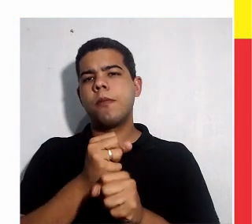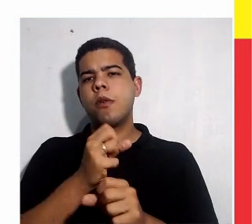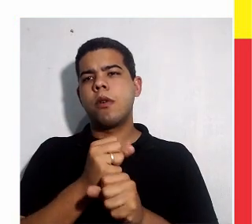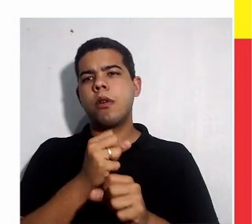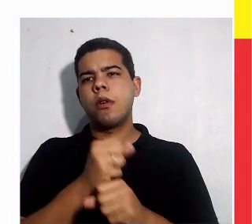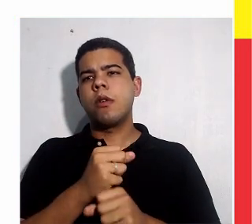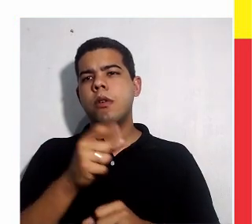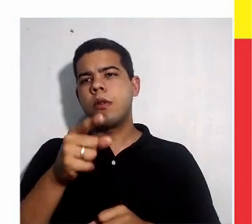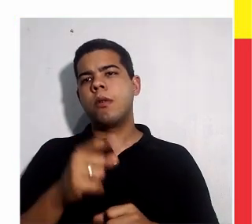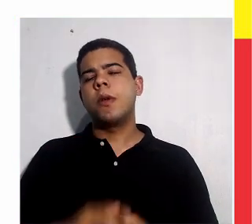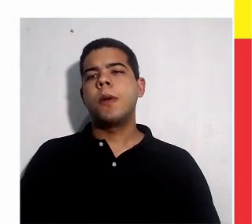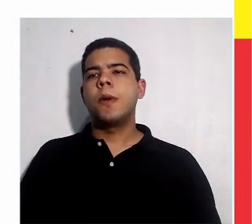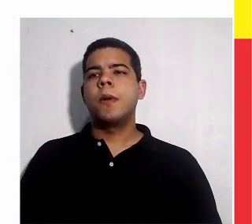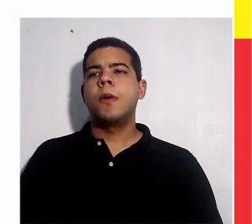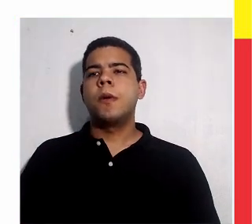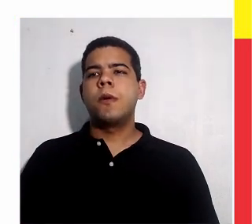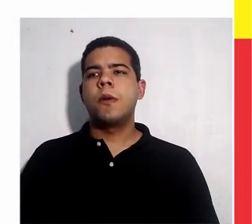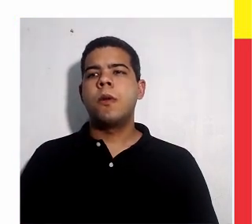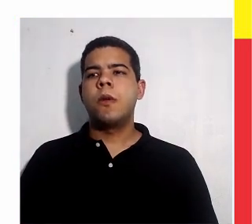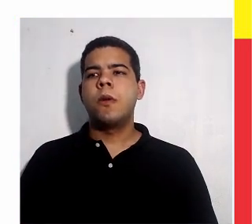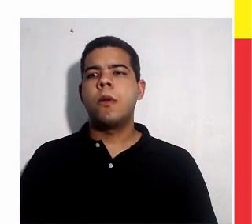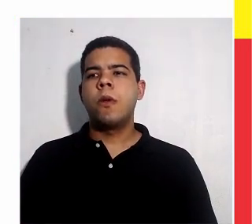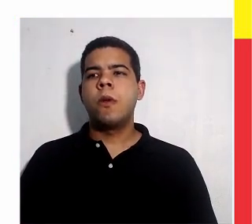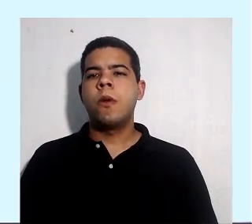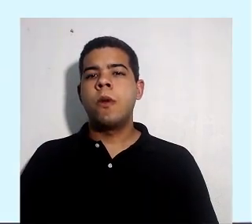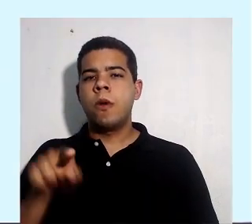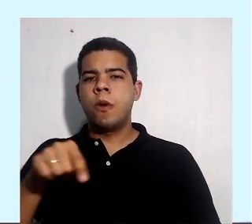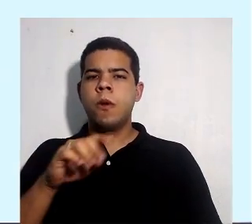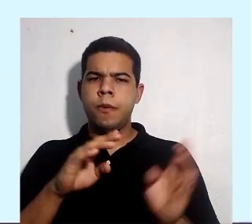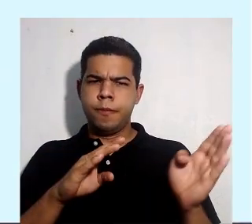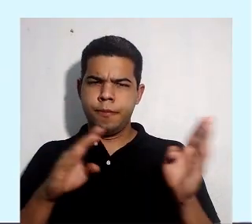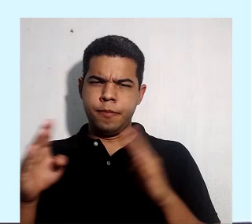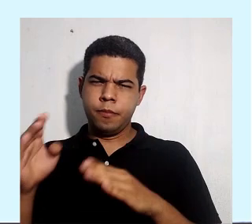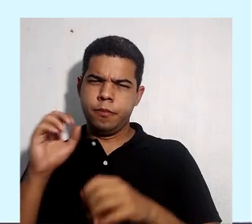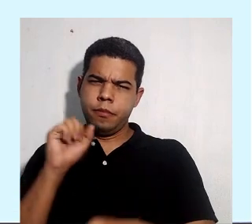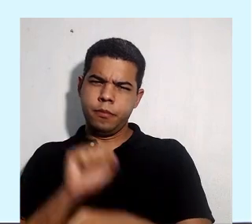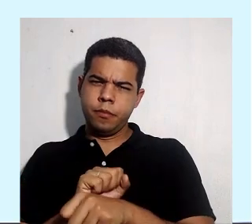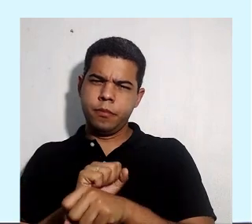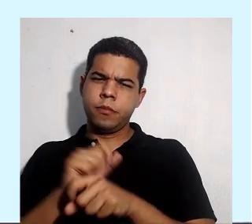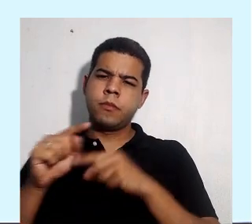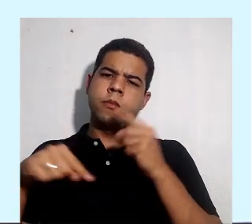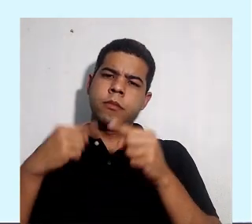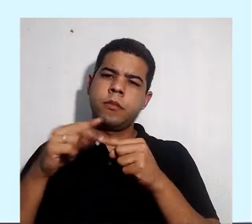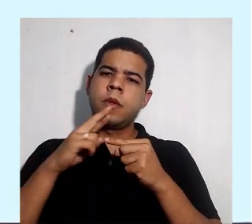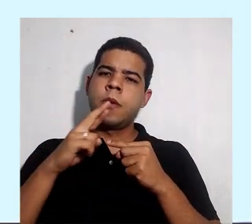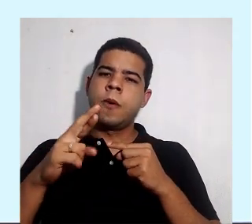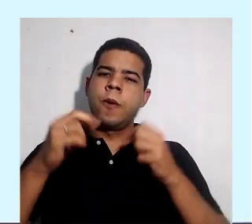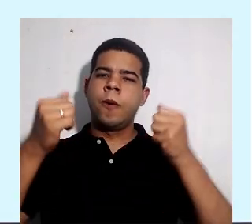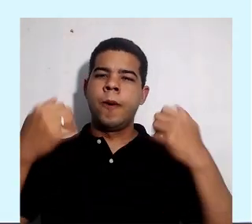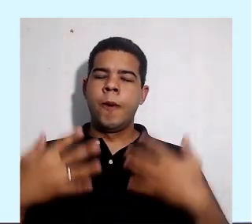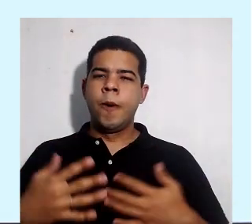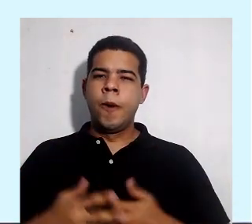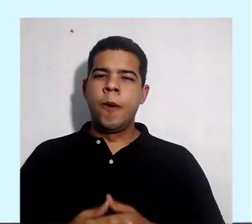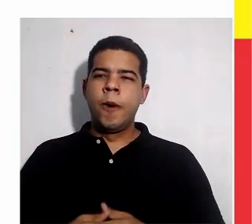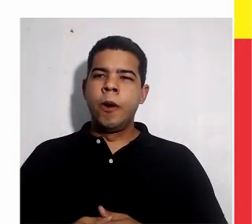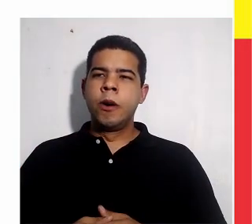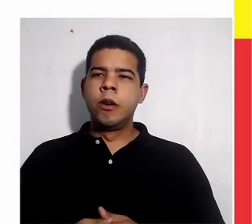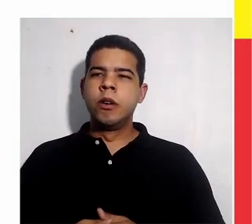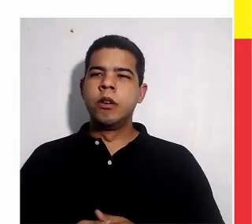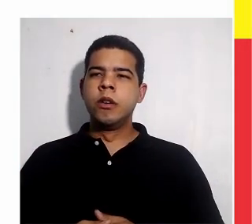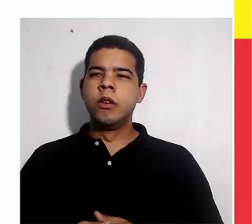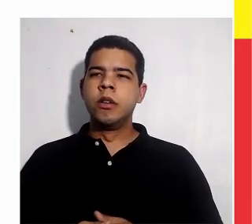calcular a área aí de triângulo e retângulo. Então, dê pausa no vídeo e tente ver aí depois a minha solução.